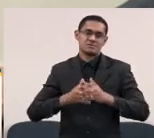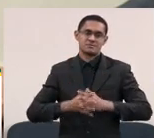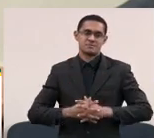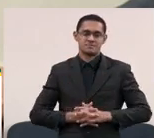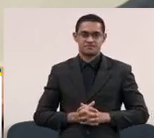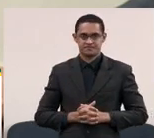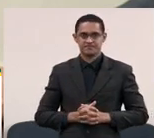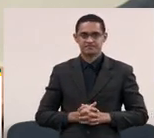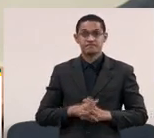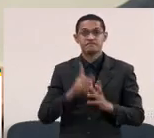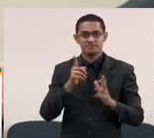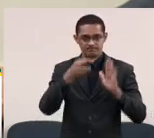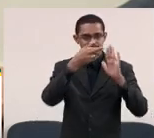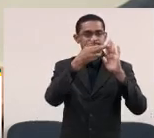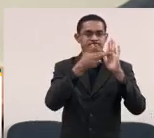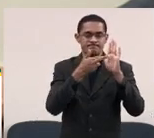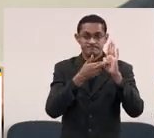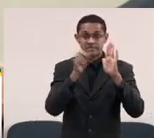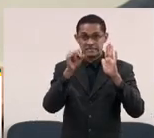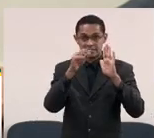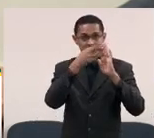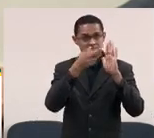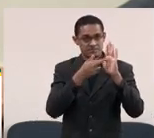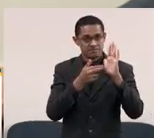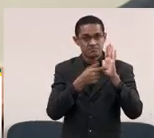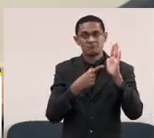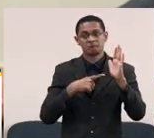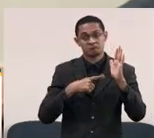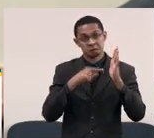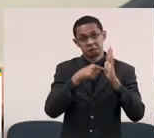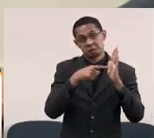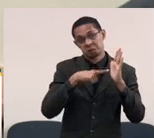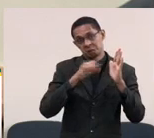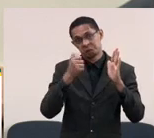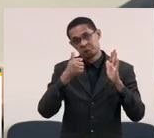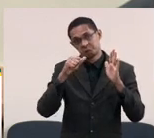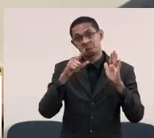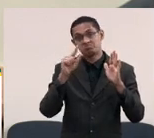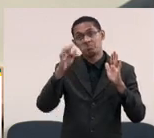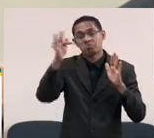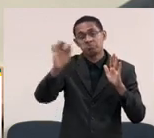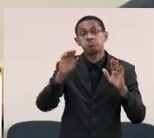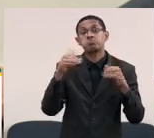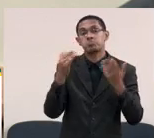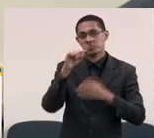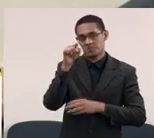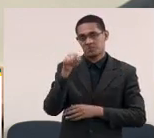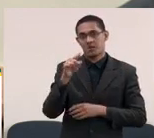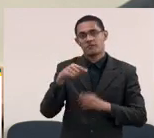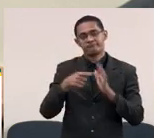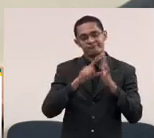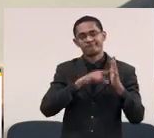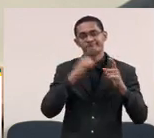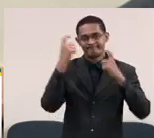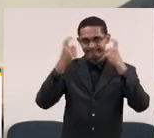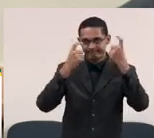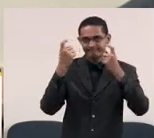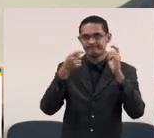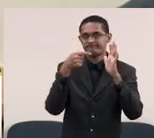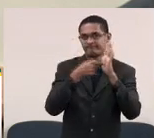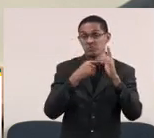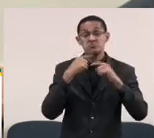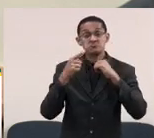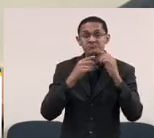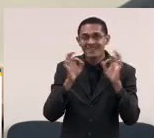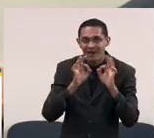A regulamentação. Se na regulamentação vai ter isso aqui, para saber o que vai acontecer para frente. Então, é importante o projeto, sem dúvida